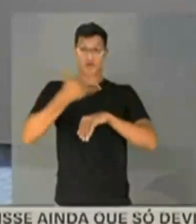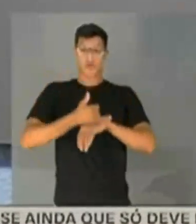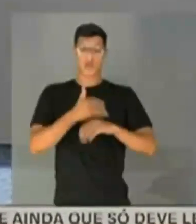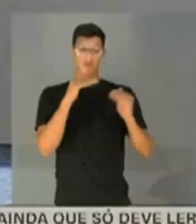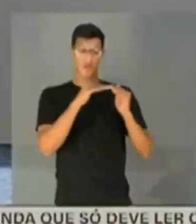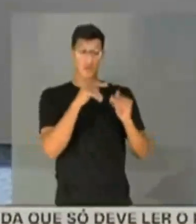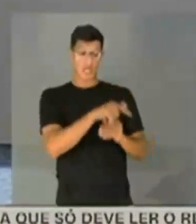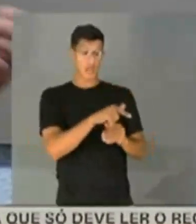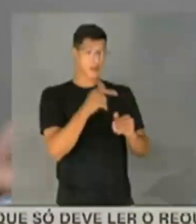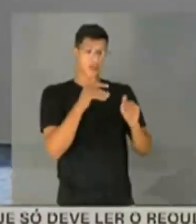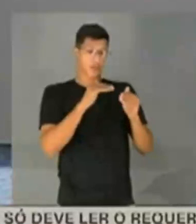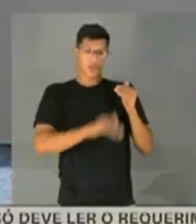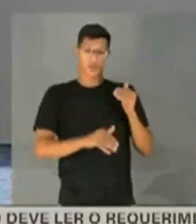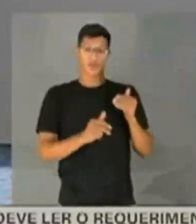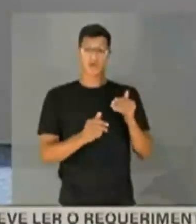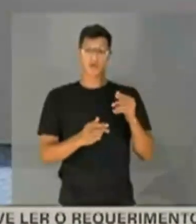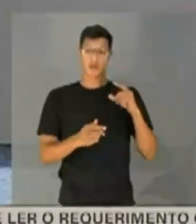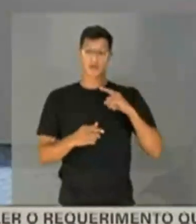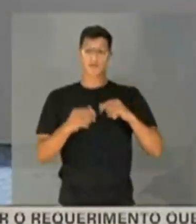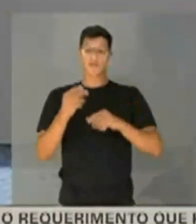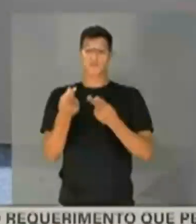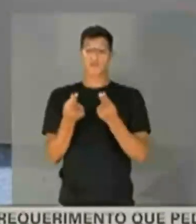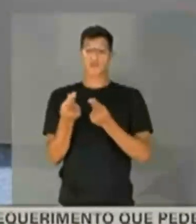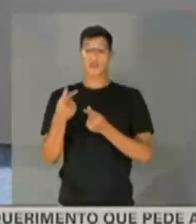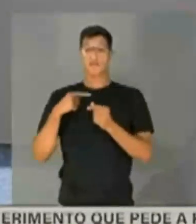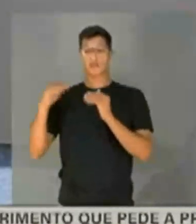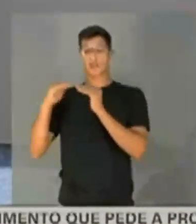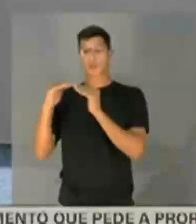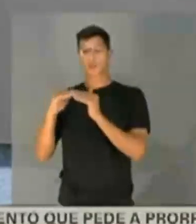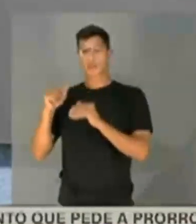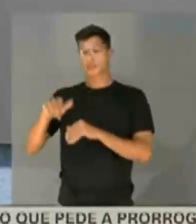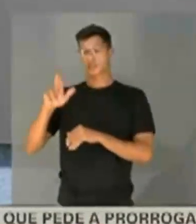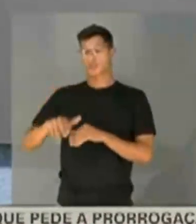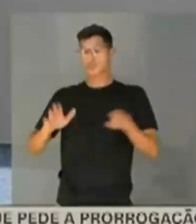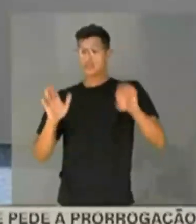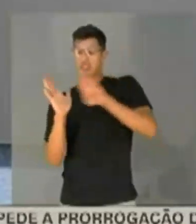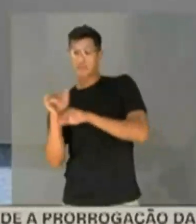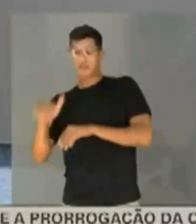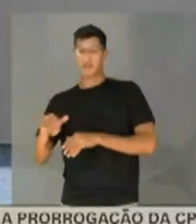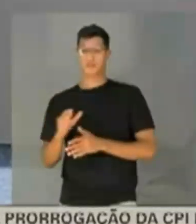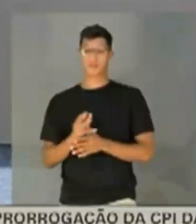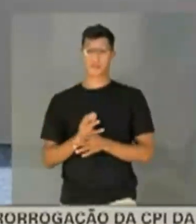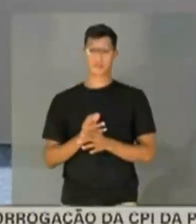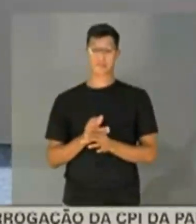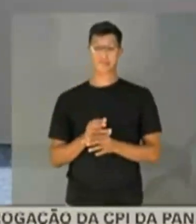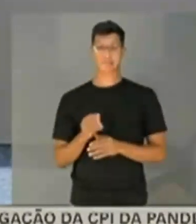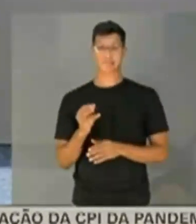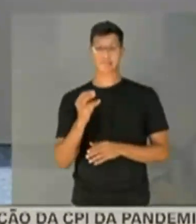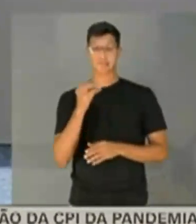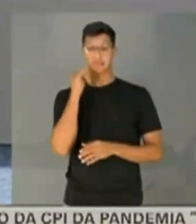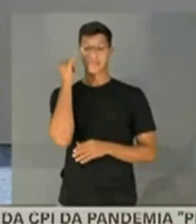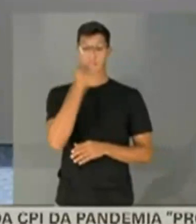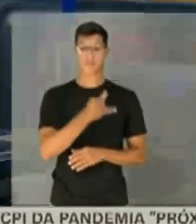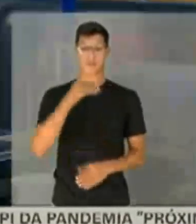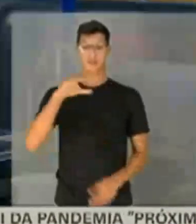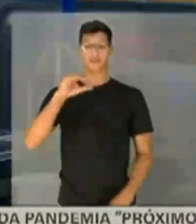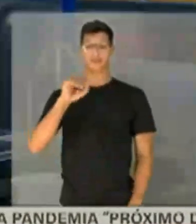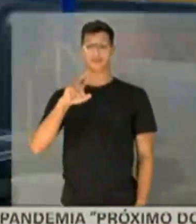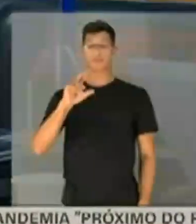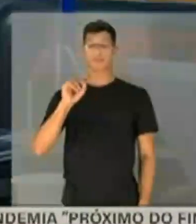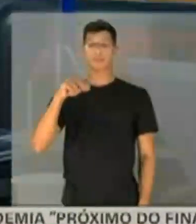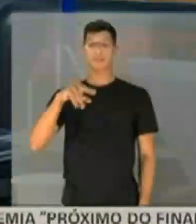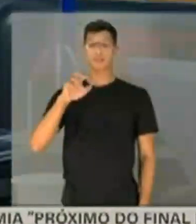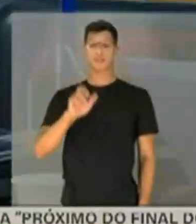que concordar e ela não concordou, e o financeiro teria que concordar e isso nunca chegou nele. Sim. O senhor disse que o Coronel